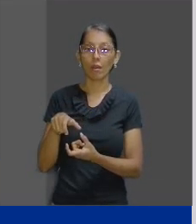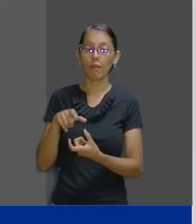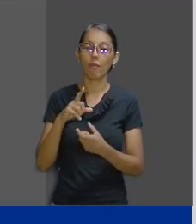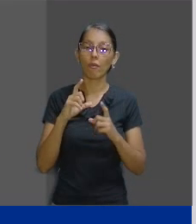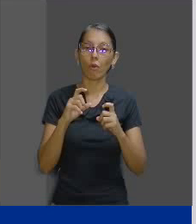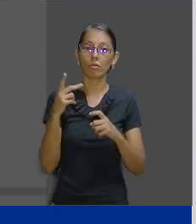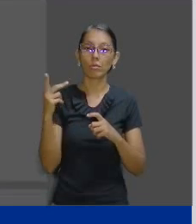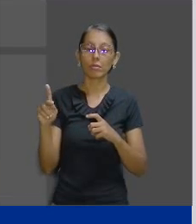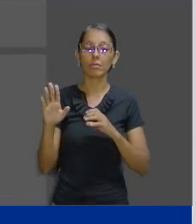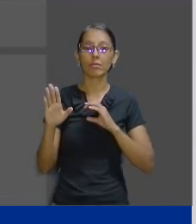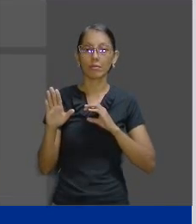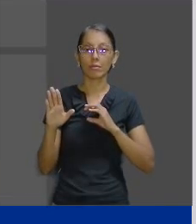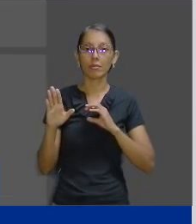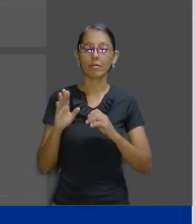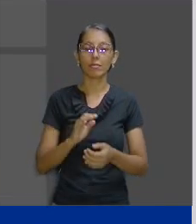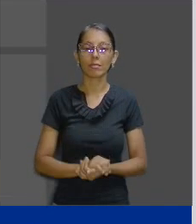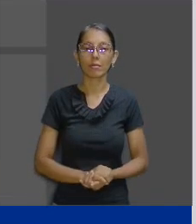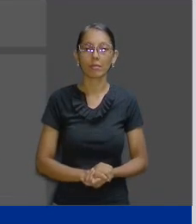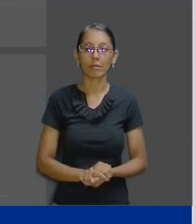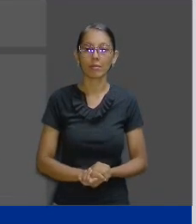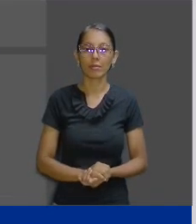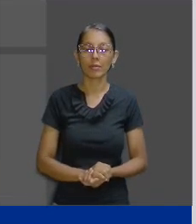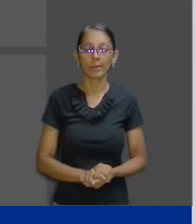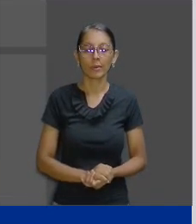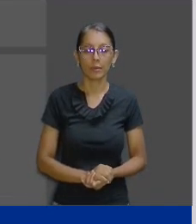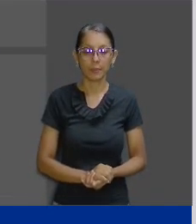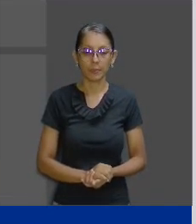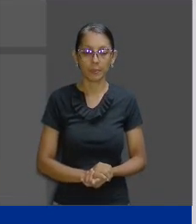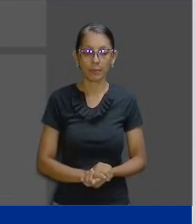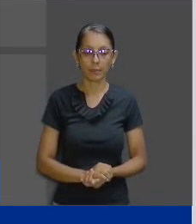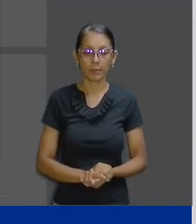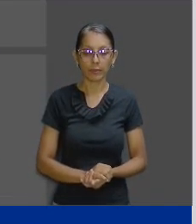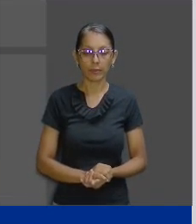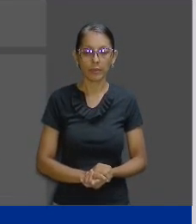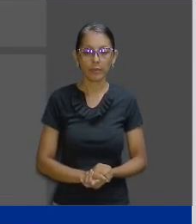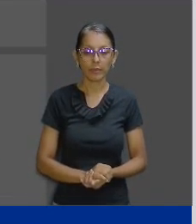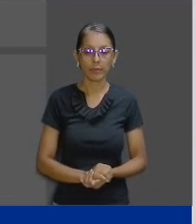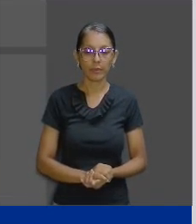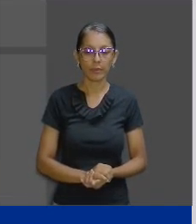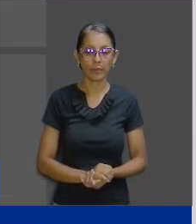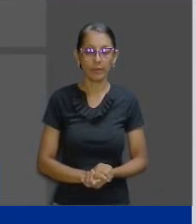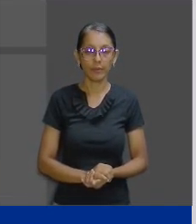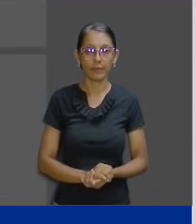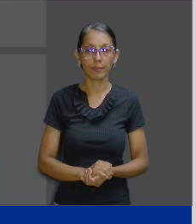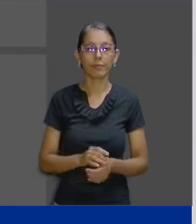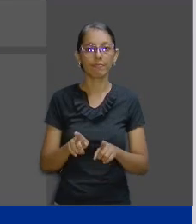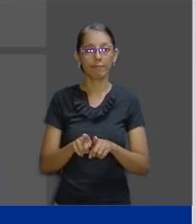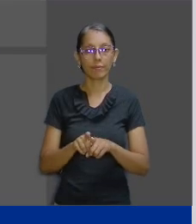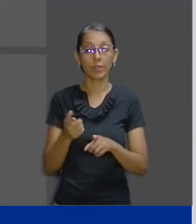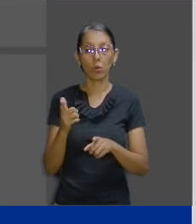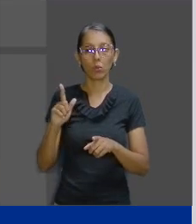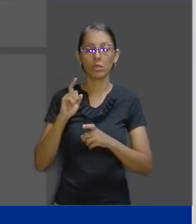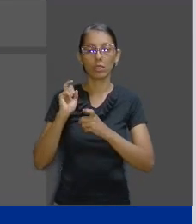está sendo transportado. Mais na frente, excelências, nós temos uma conversa que é tida com um